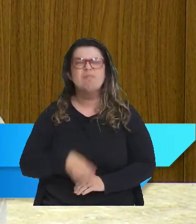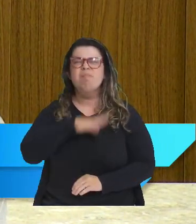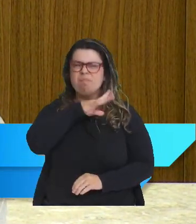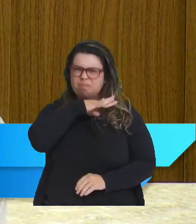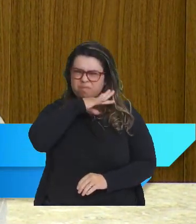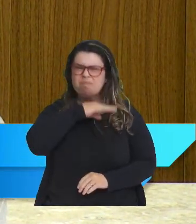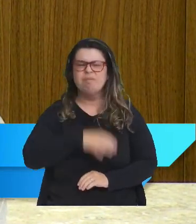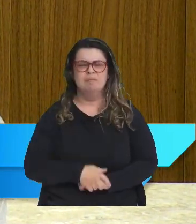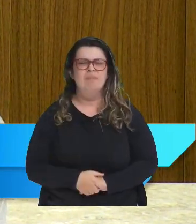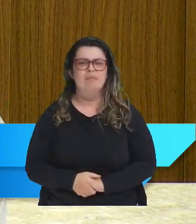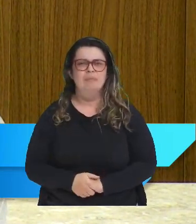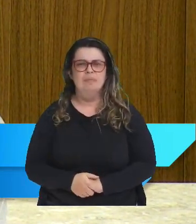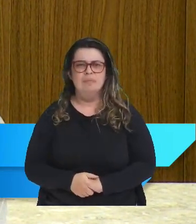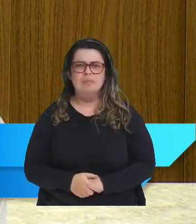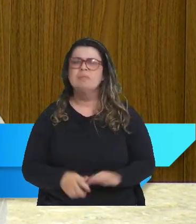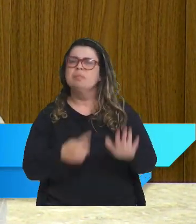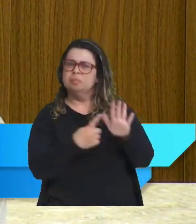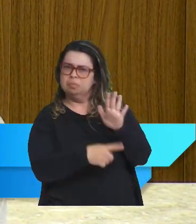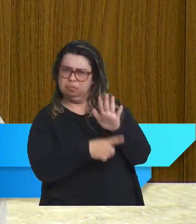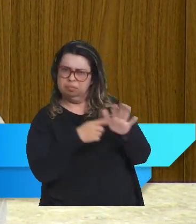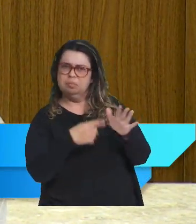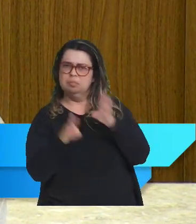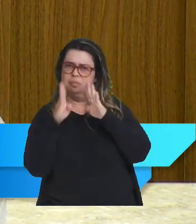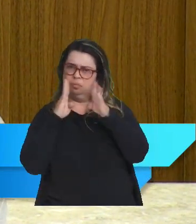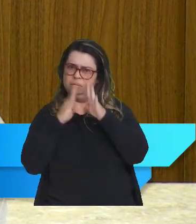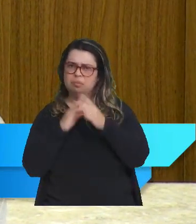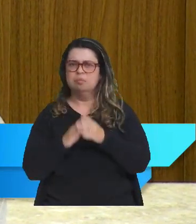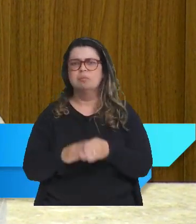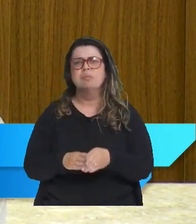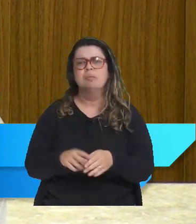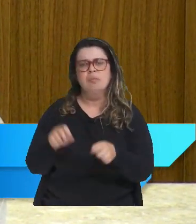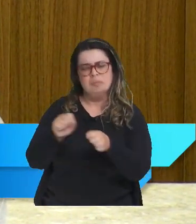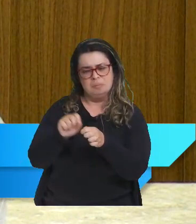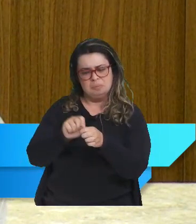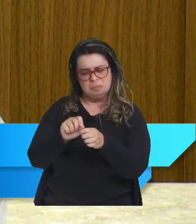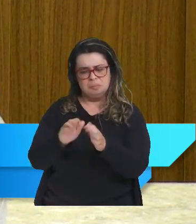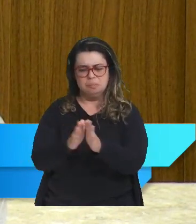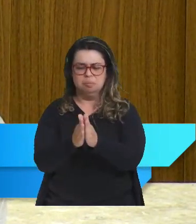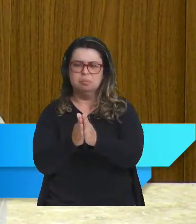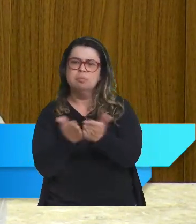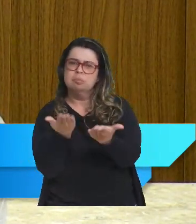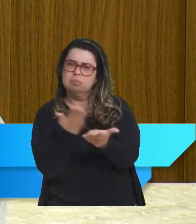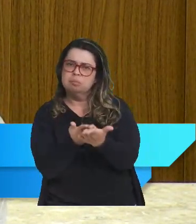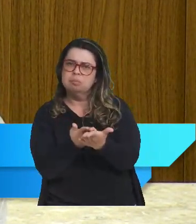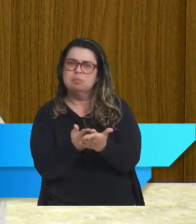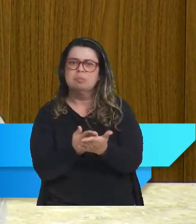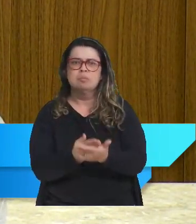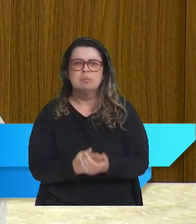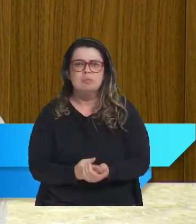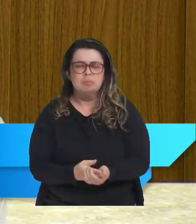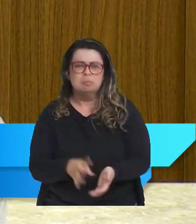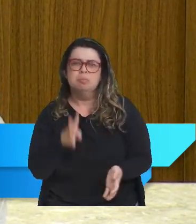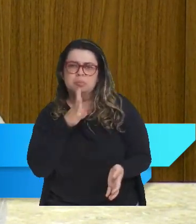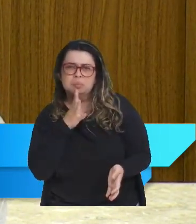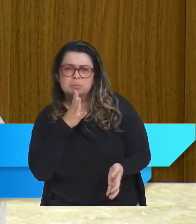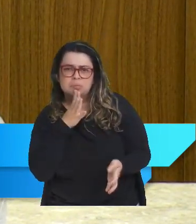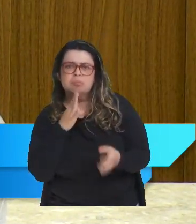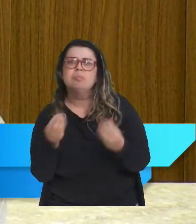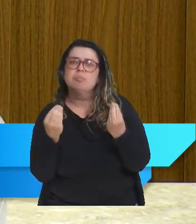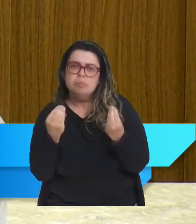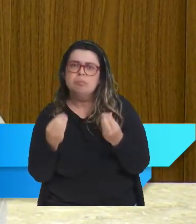nessa publicação para que a gente pudesse fazer um requerimento perguntando para o Poder Executivo, né, qual o prazo, se tem consciência do que está acontecendo ali.